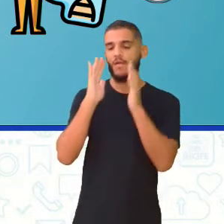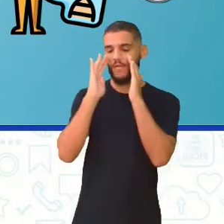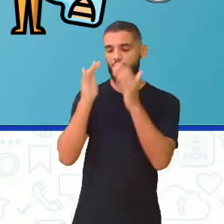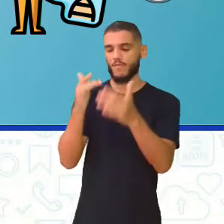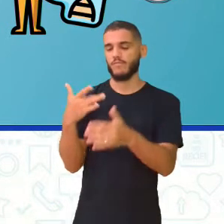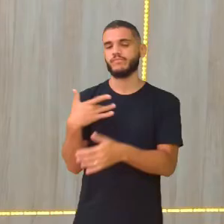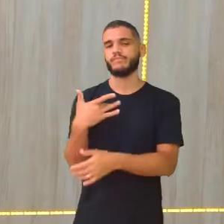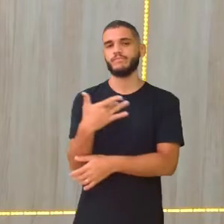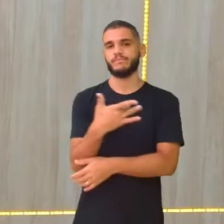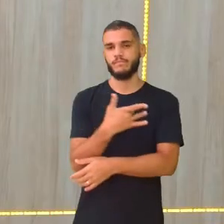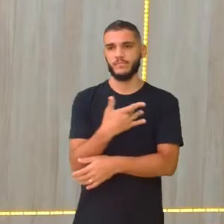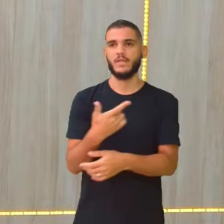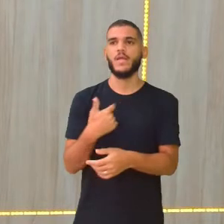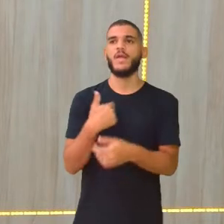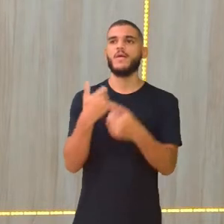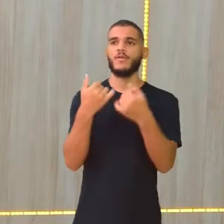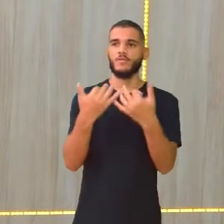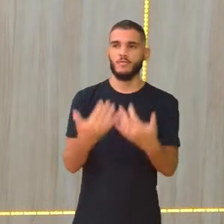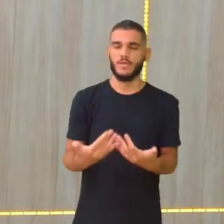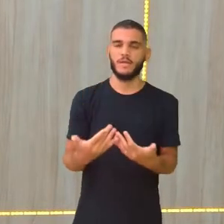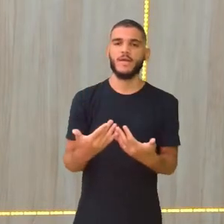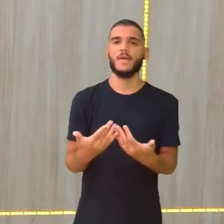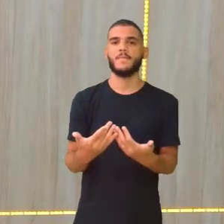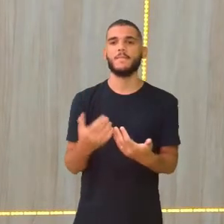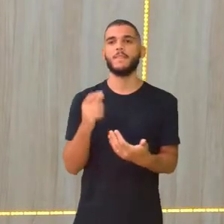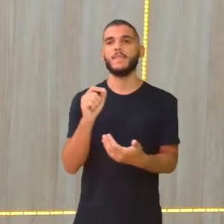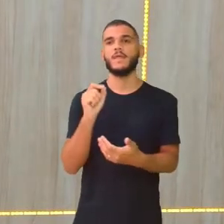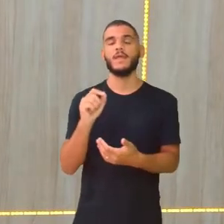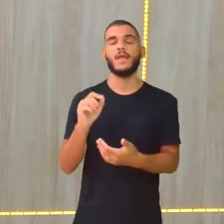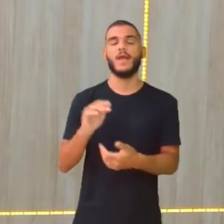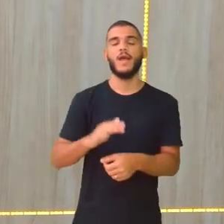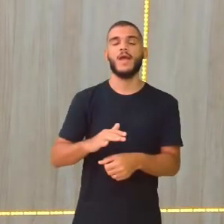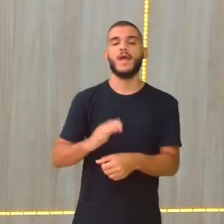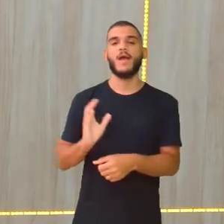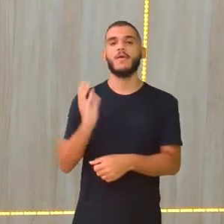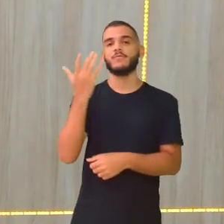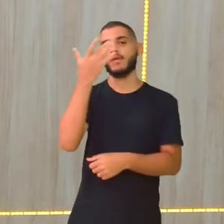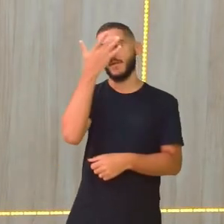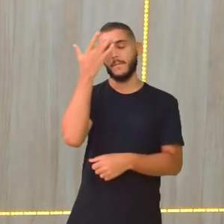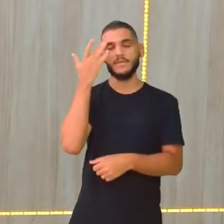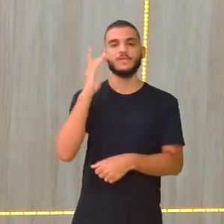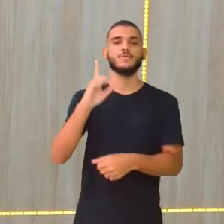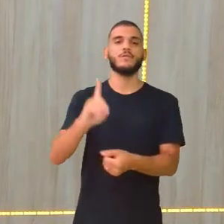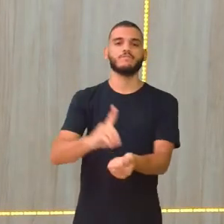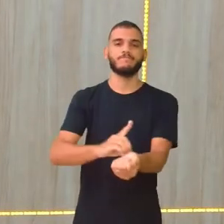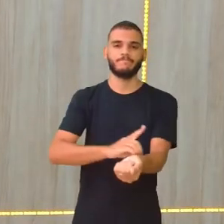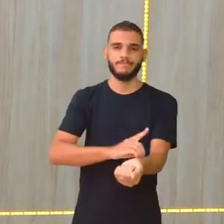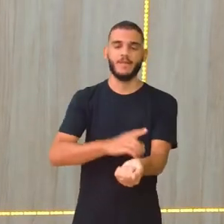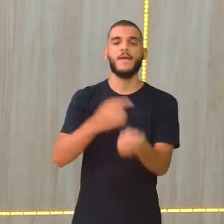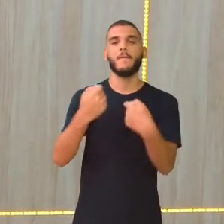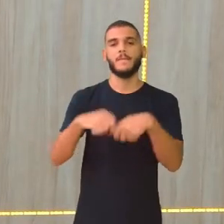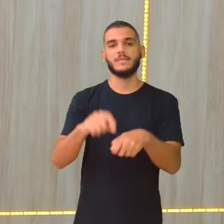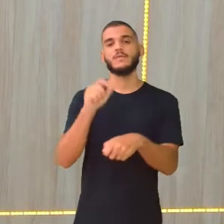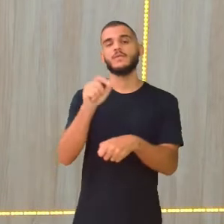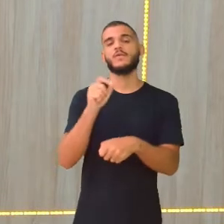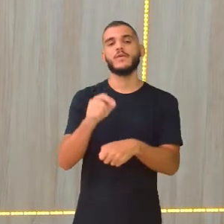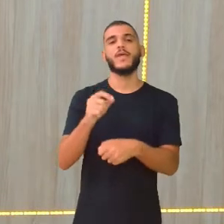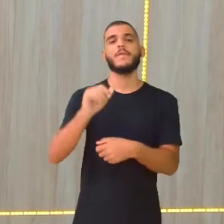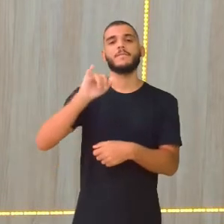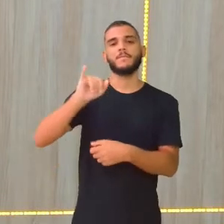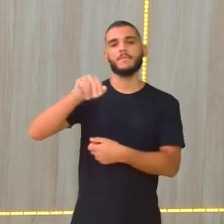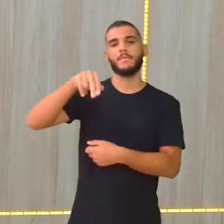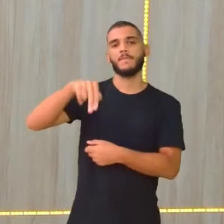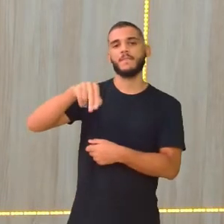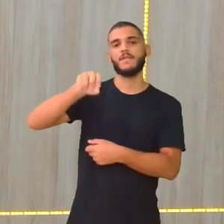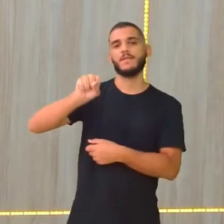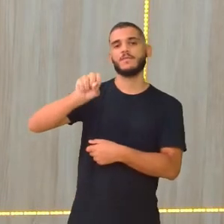vou falar aqui em relação aos diabéticos, né? Que muitos deles precisam da insulina, uma substância que o pâncreas